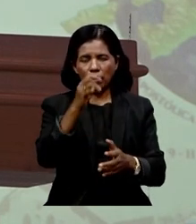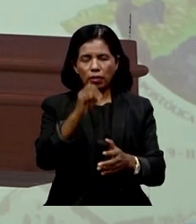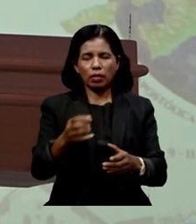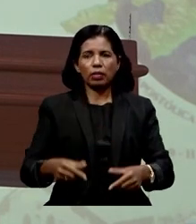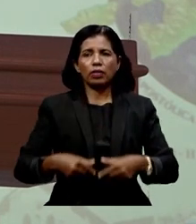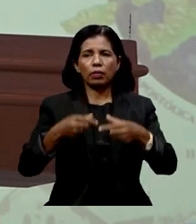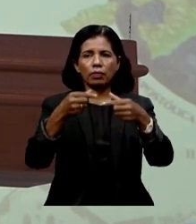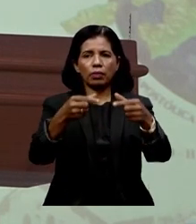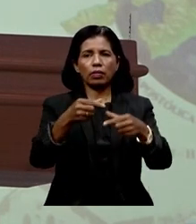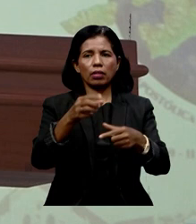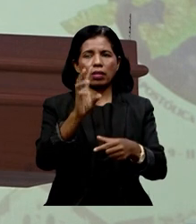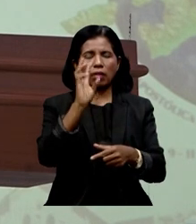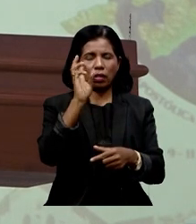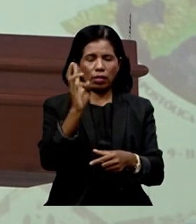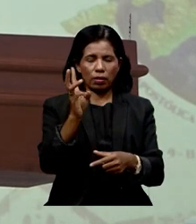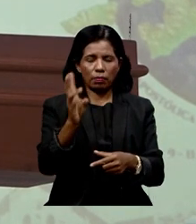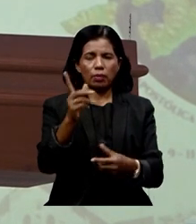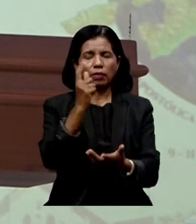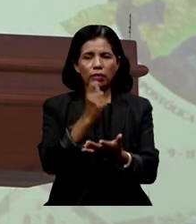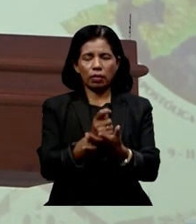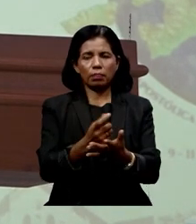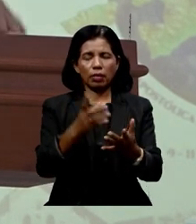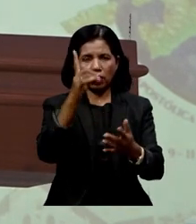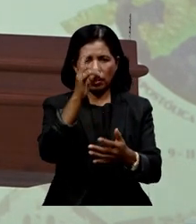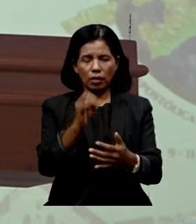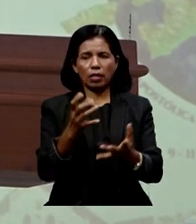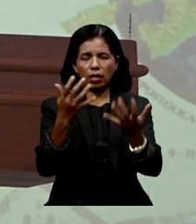for 60 mil. Então, Dili agora dá um linha,